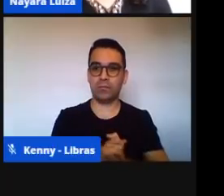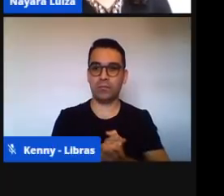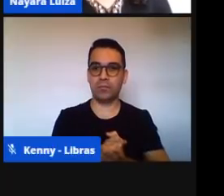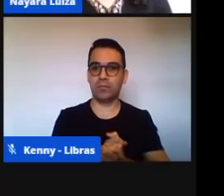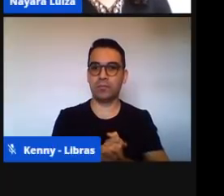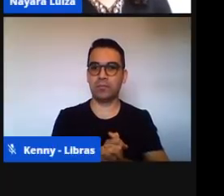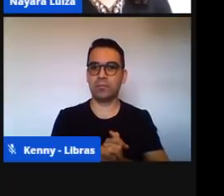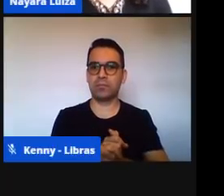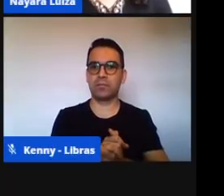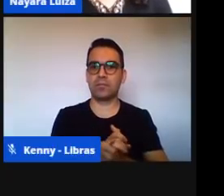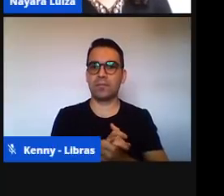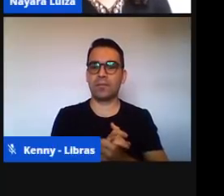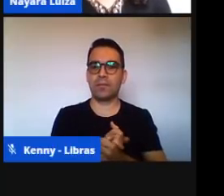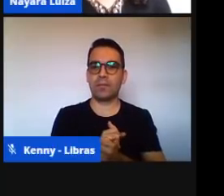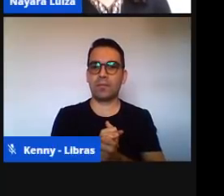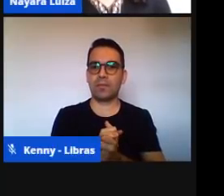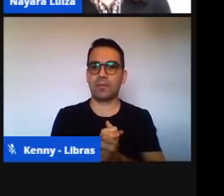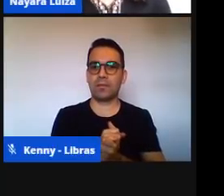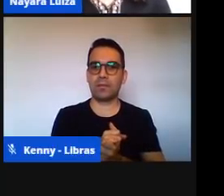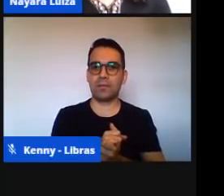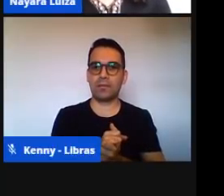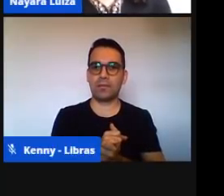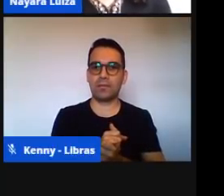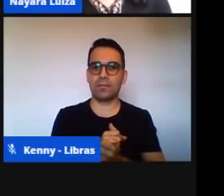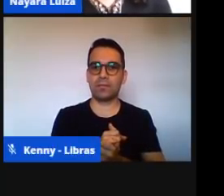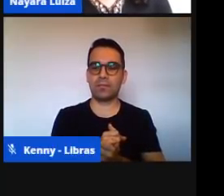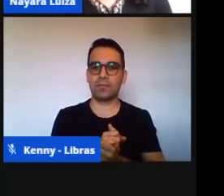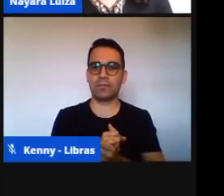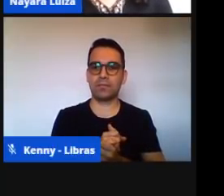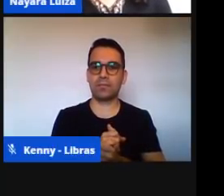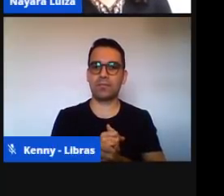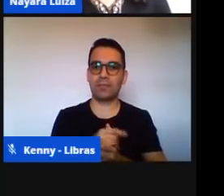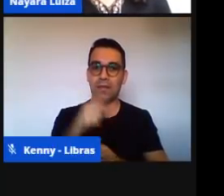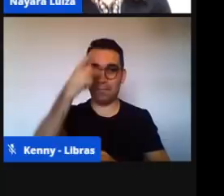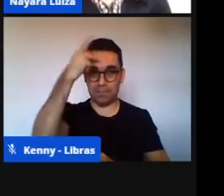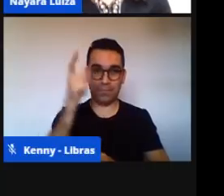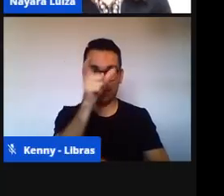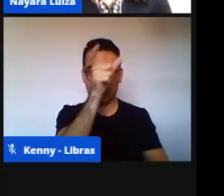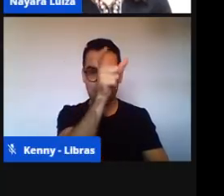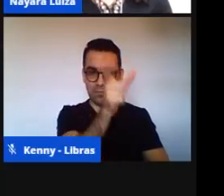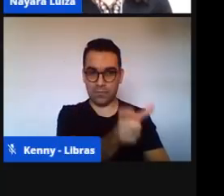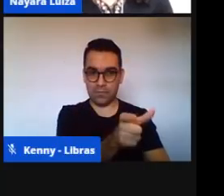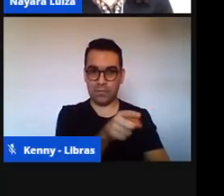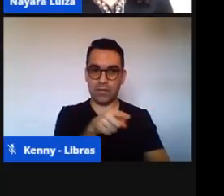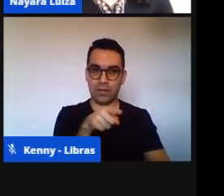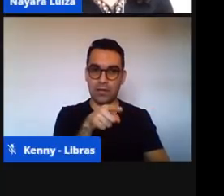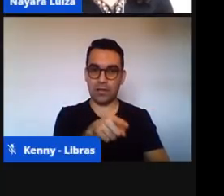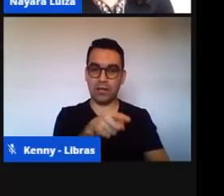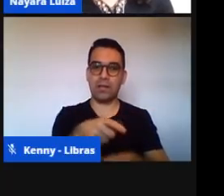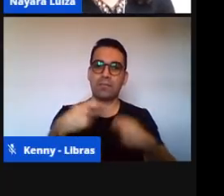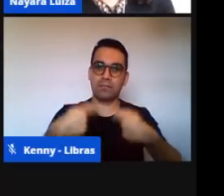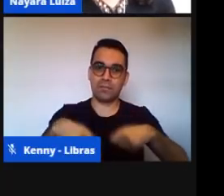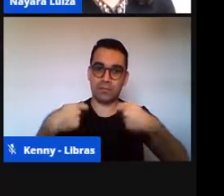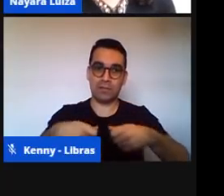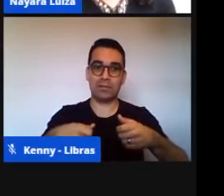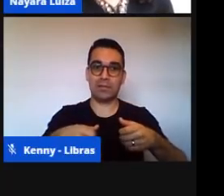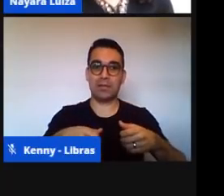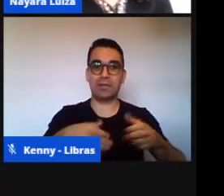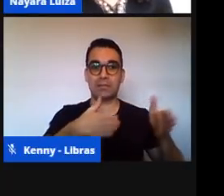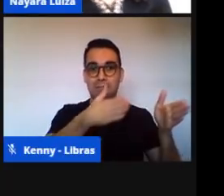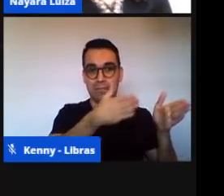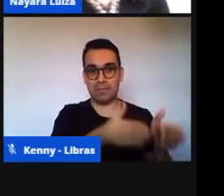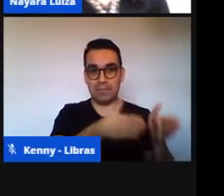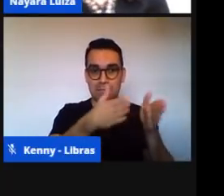na manipulação dos alimentos, as boas práticas do manipulador de alimento, é garantir uma alimentação com qualidade